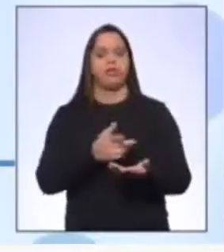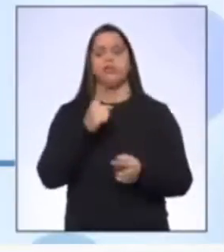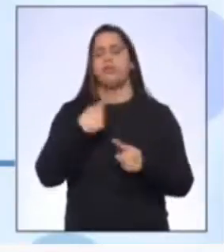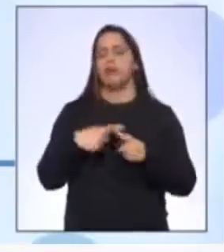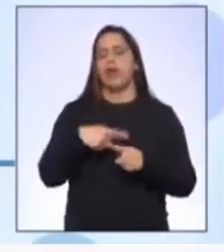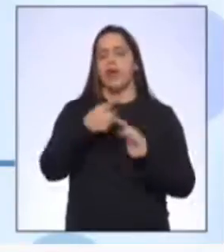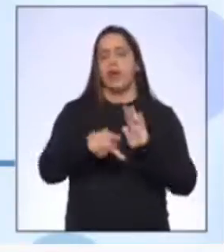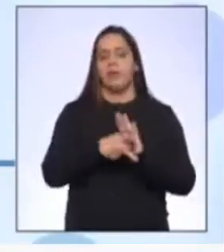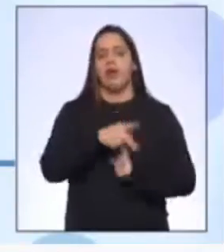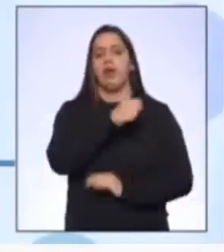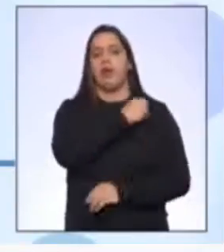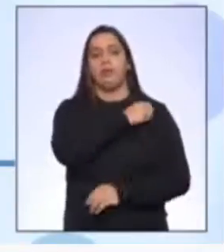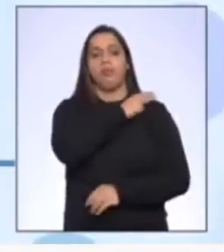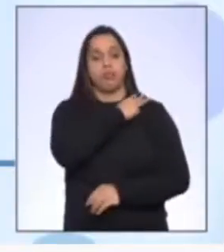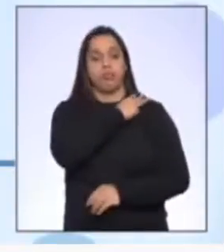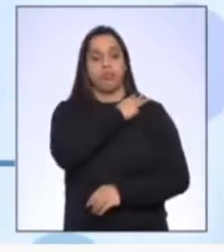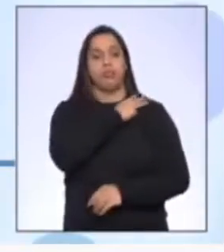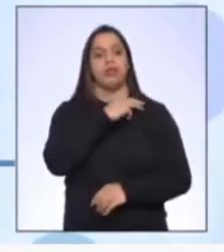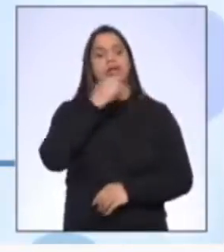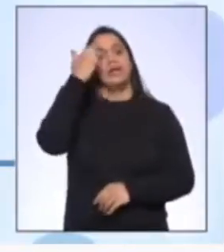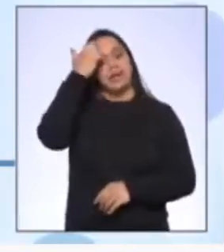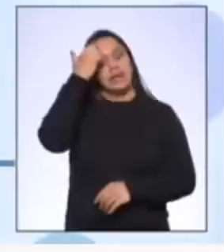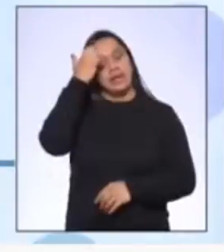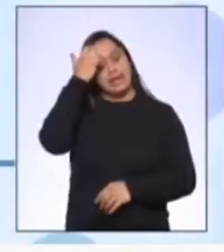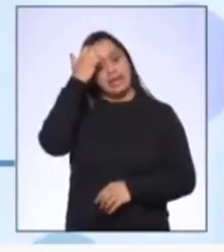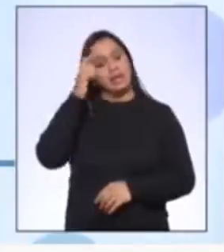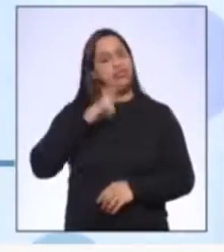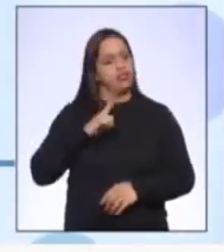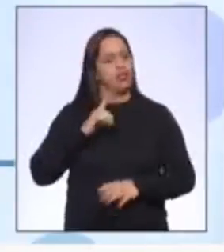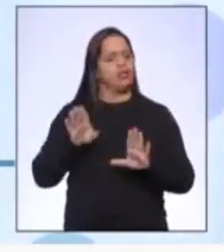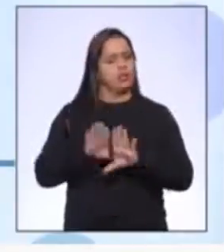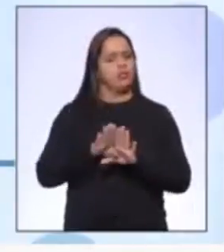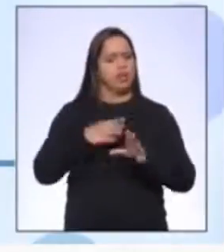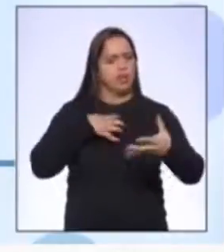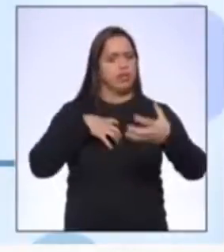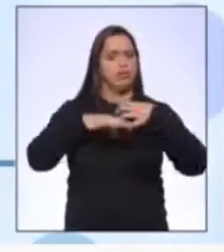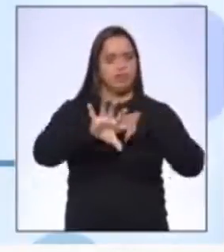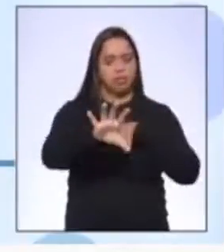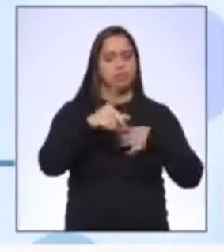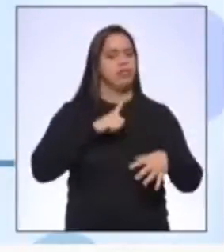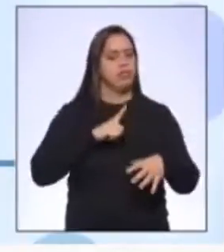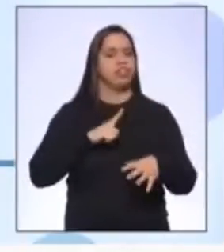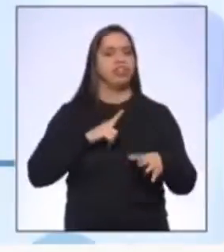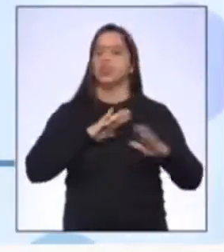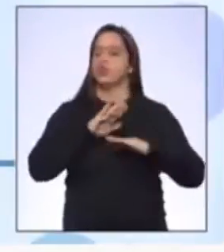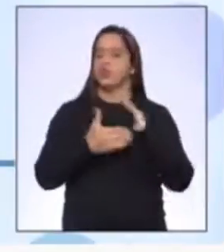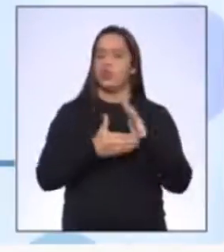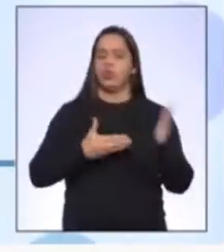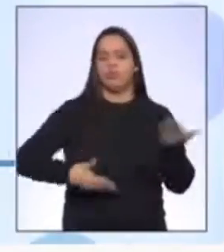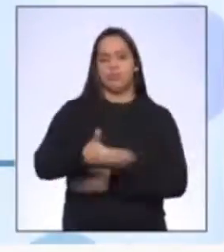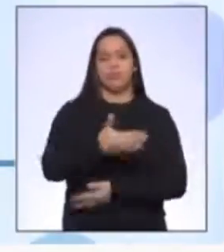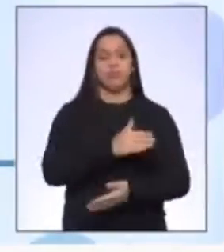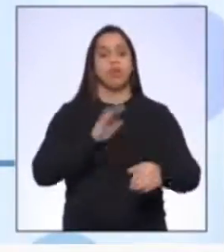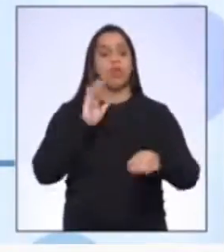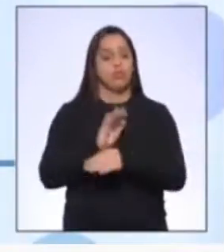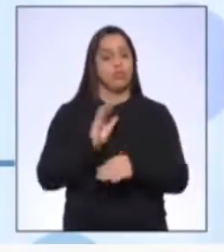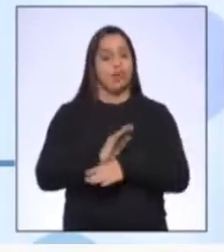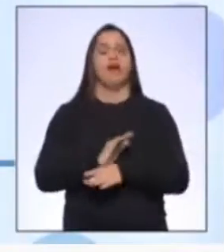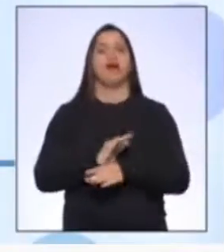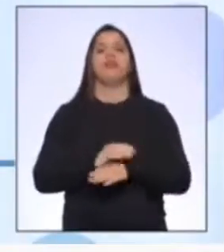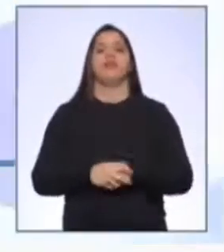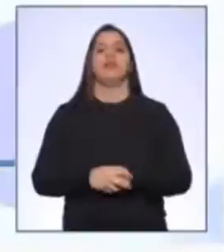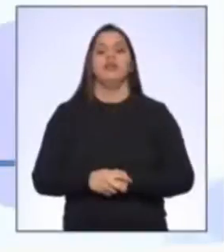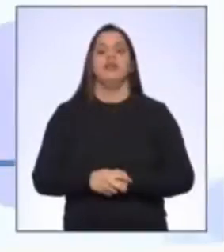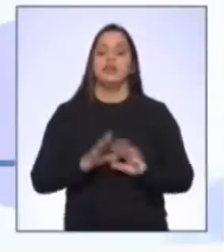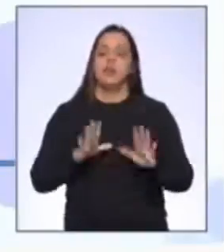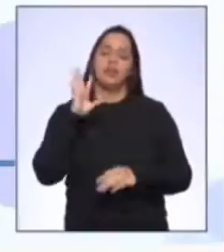acha que não vai ter essa cumplicidade entre os maiores mas tem muito todas as ajudavam todos contribuíram isso é muito legal pessoal